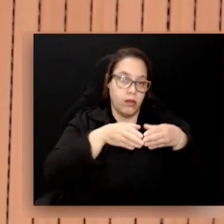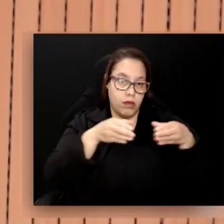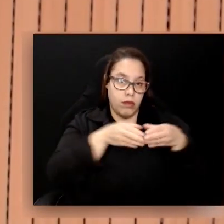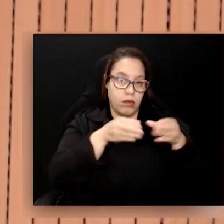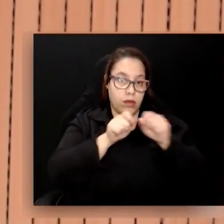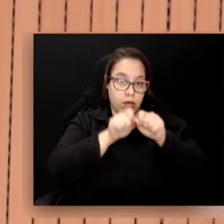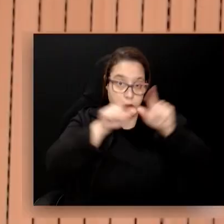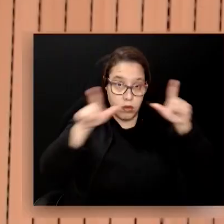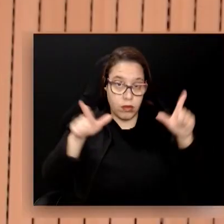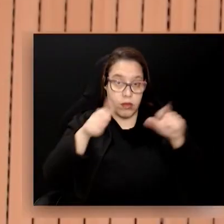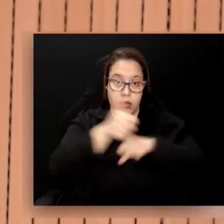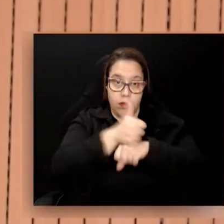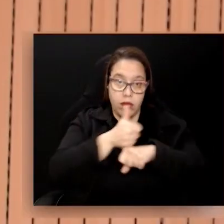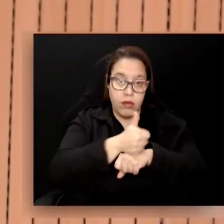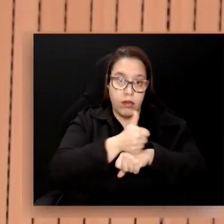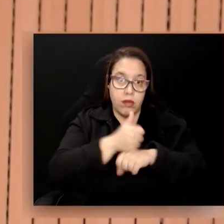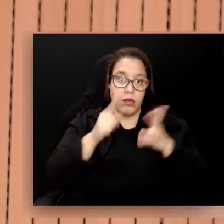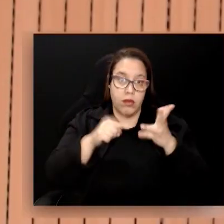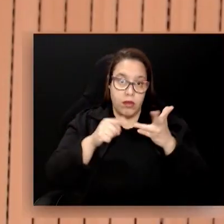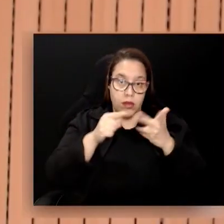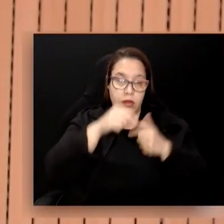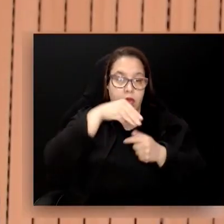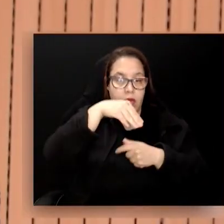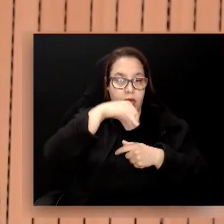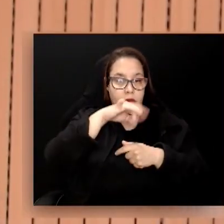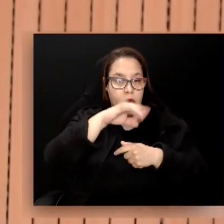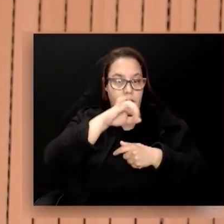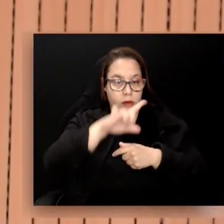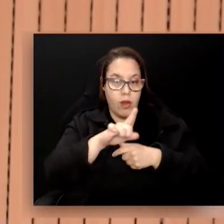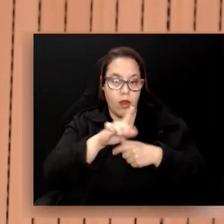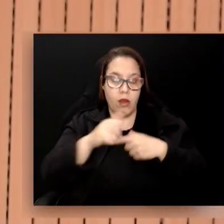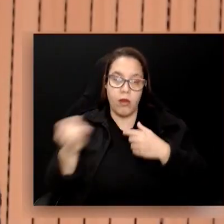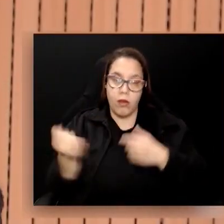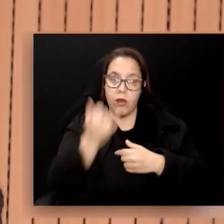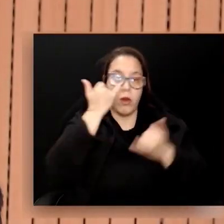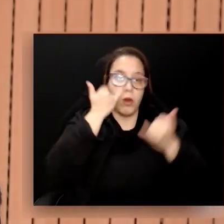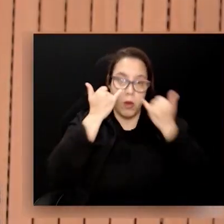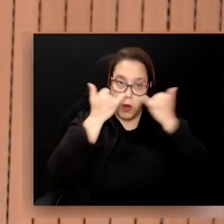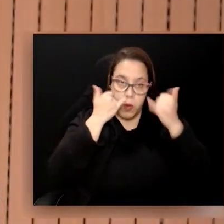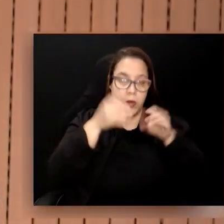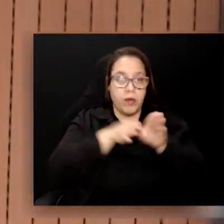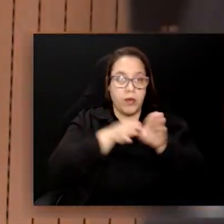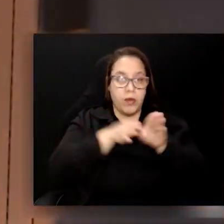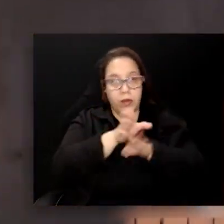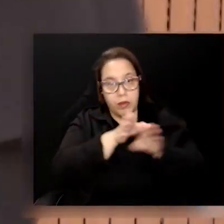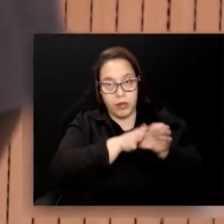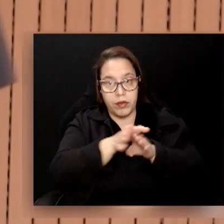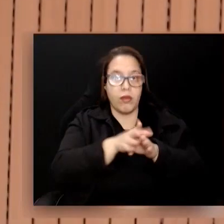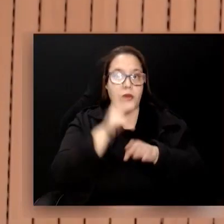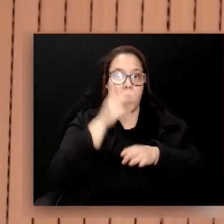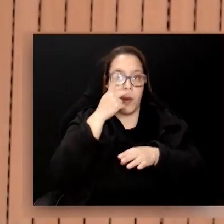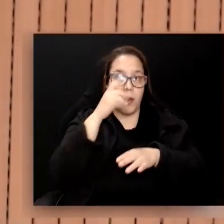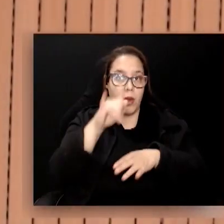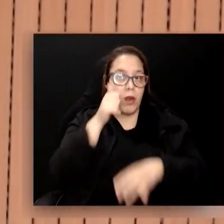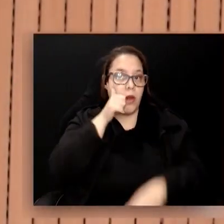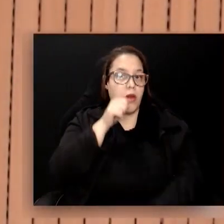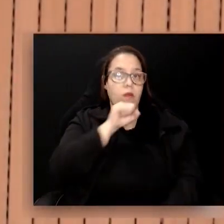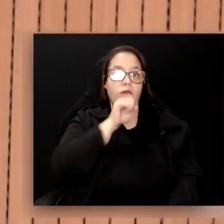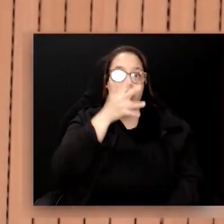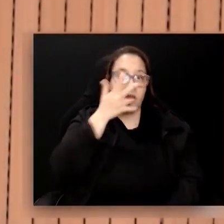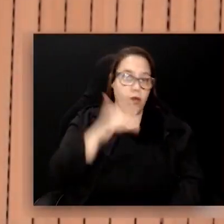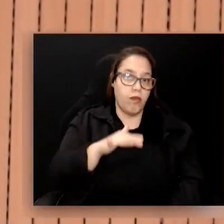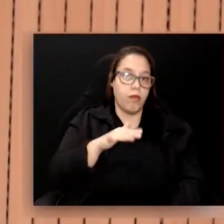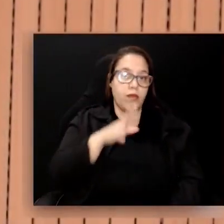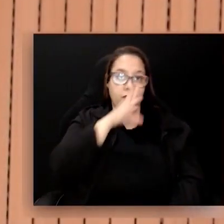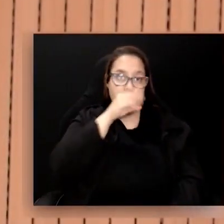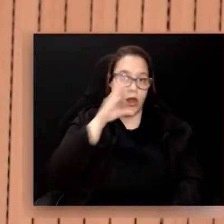desses minerais é essencial para levar informação e orientação a pais e mães de crianças e adolescentes